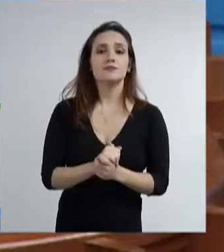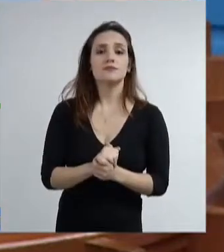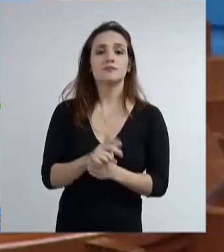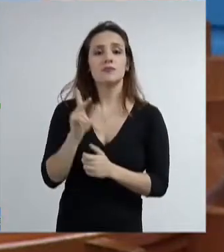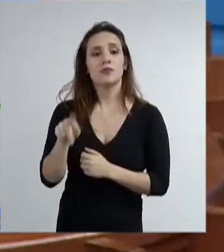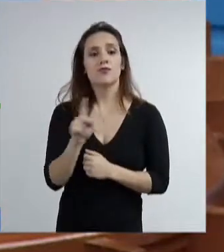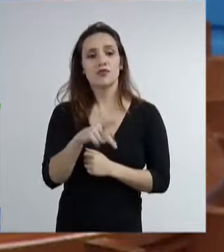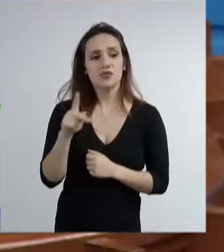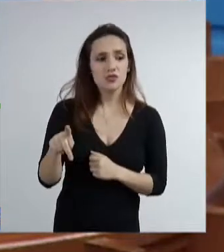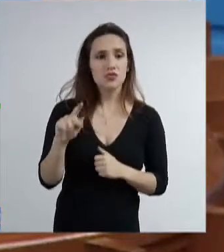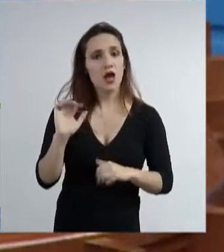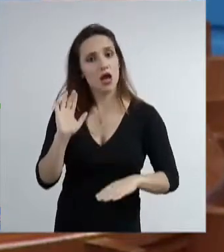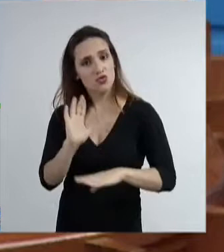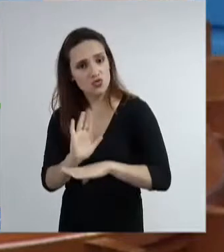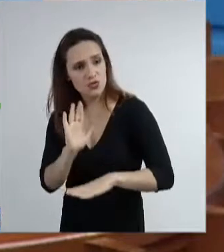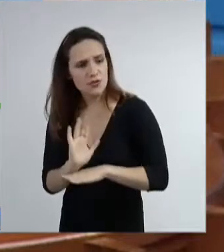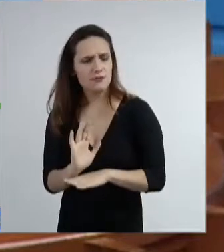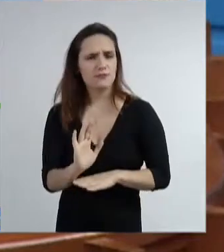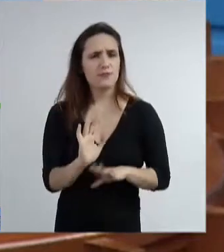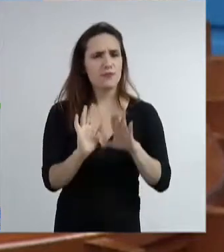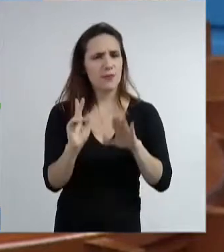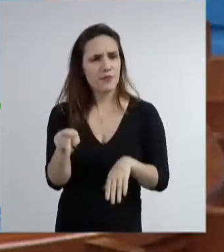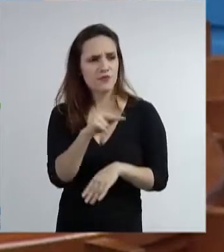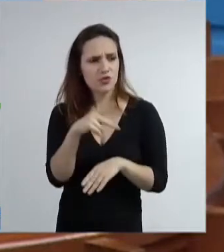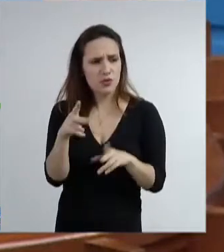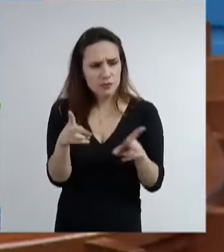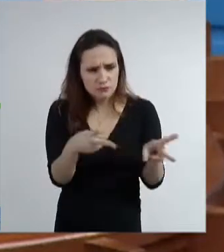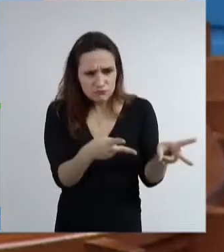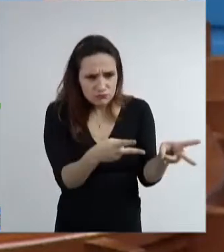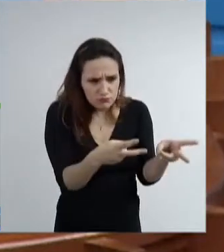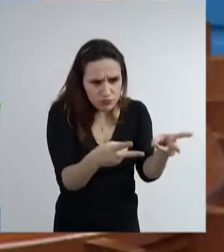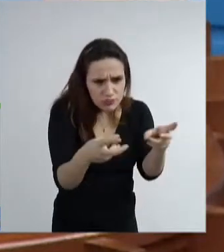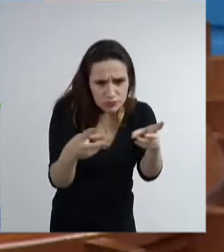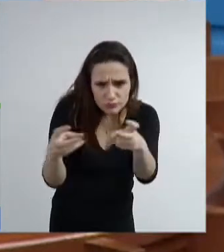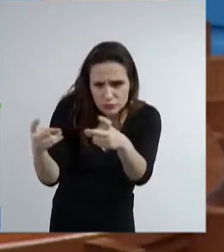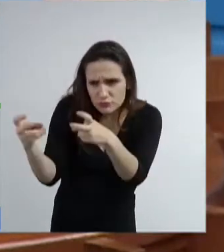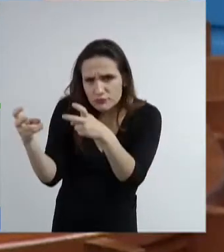sentido de perceber quais são as mudanças que ocorrem